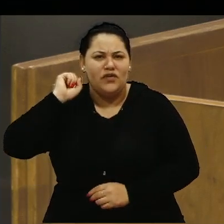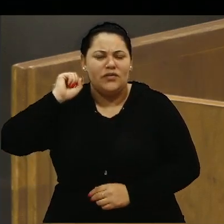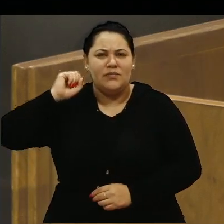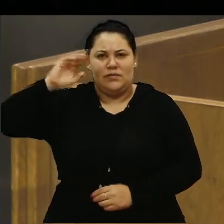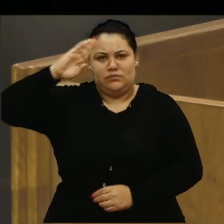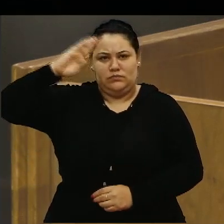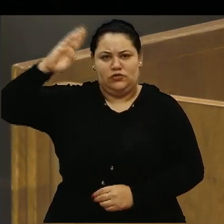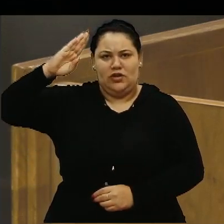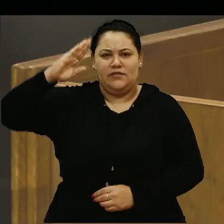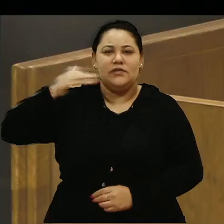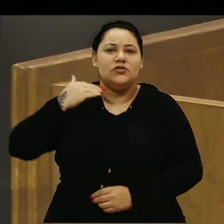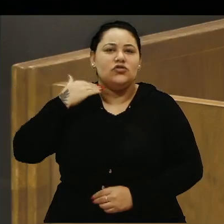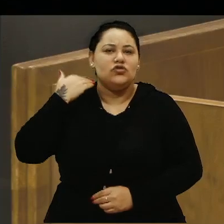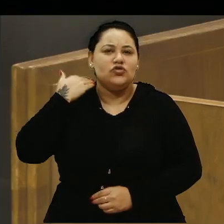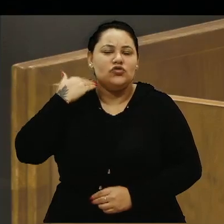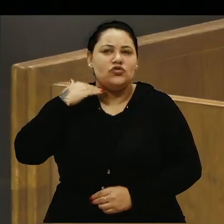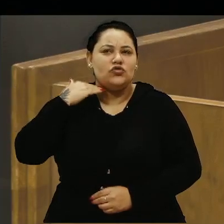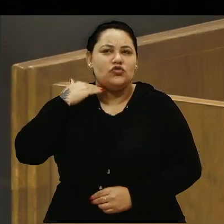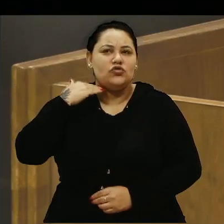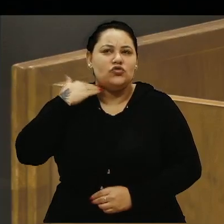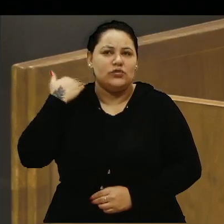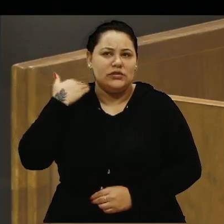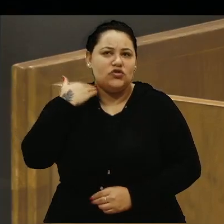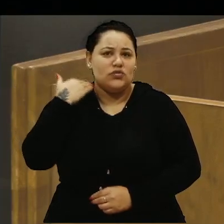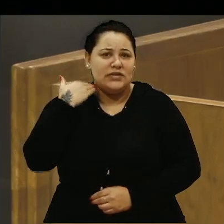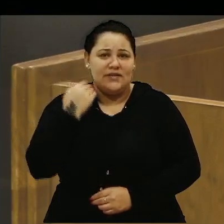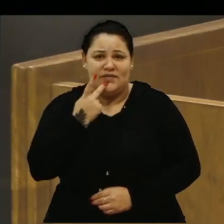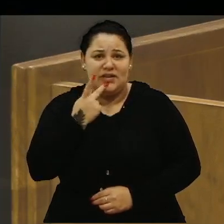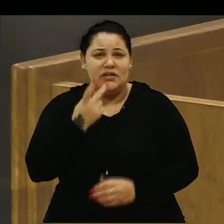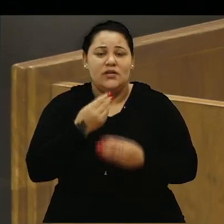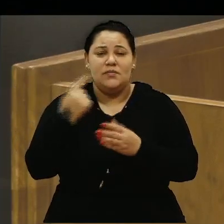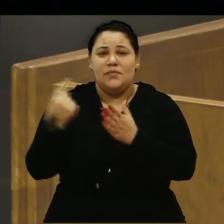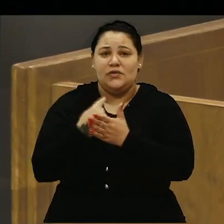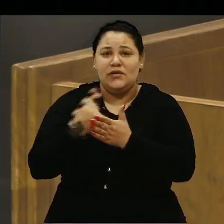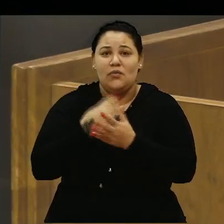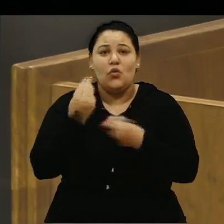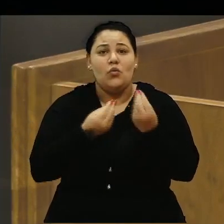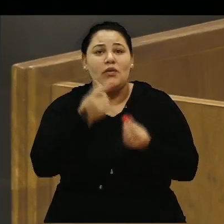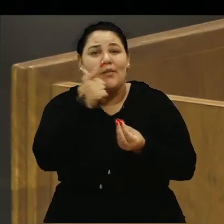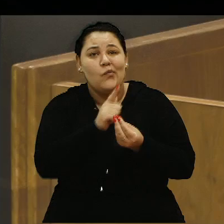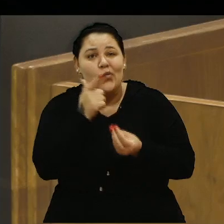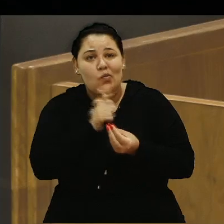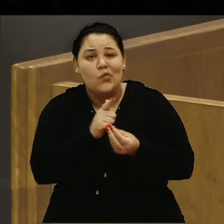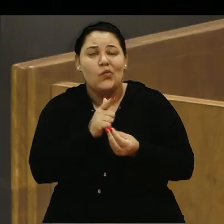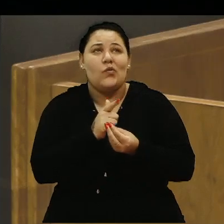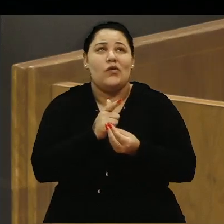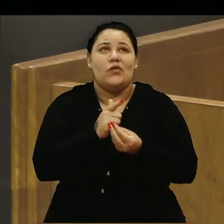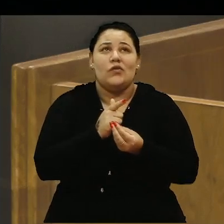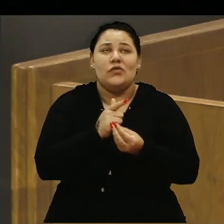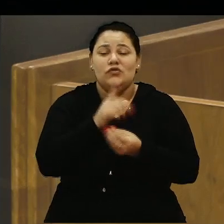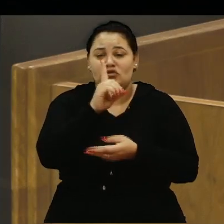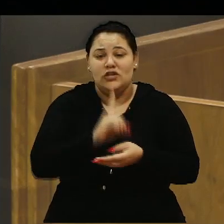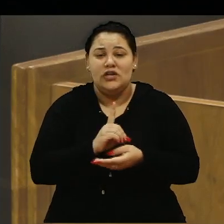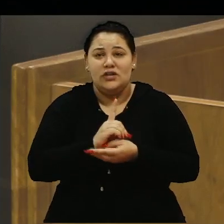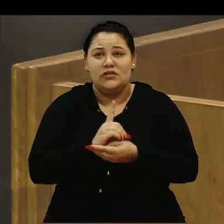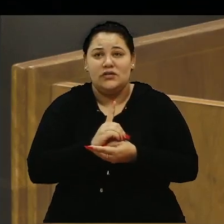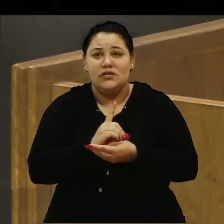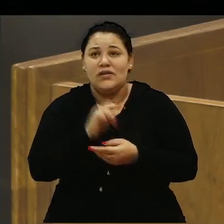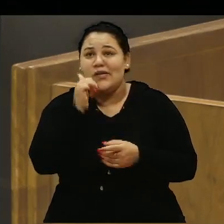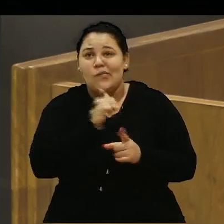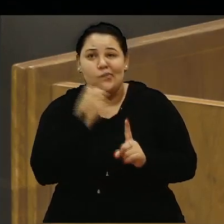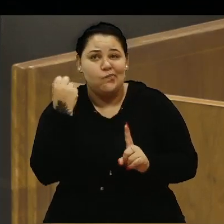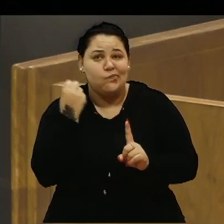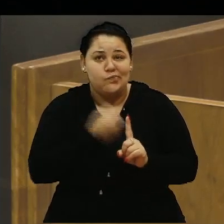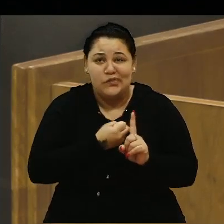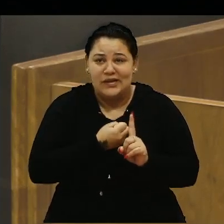falando, que perguntaram para ela como que as mulheres têm conquistado tantos direitos, avançado tanto, e o feminicídio tem aumentado